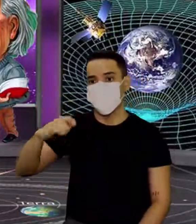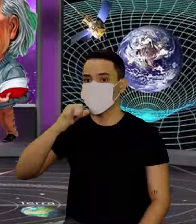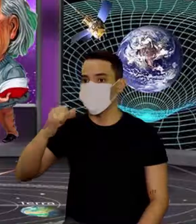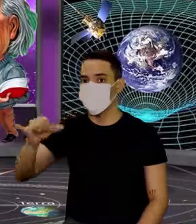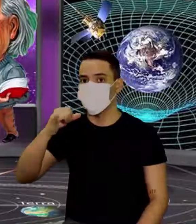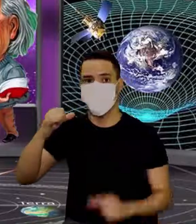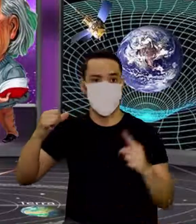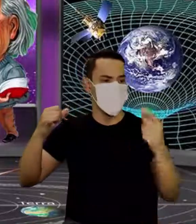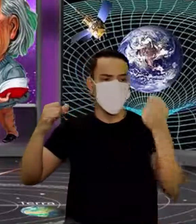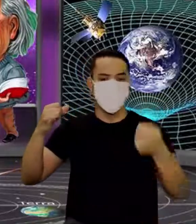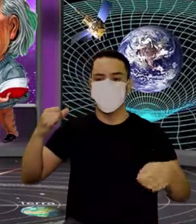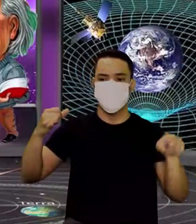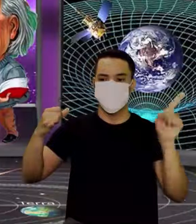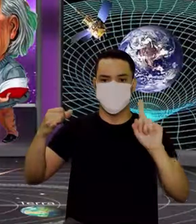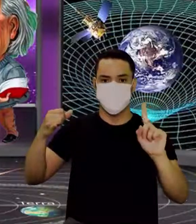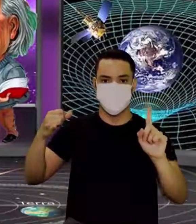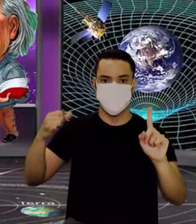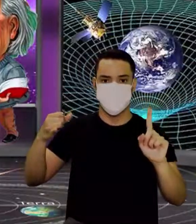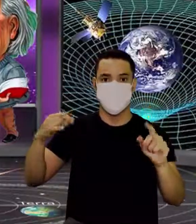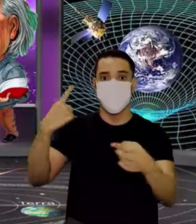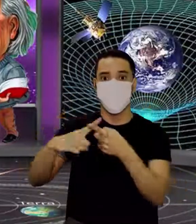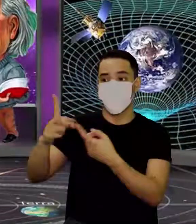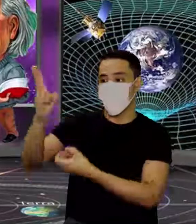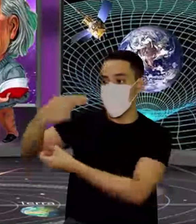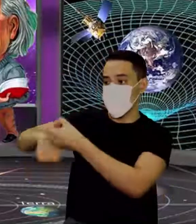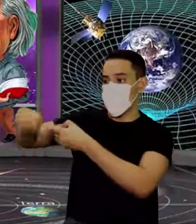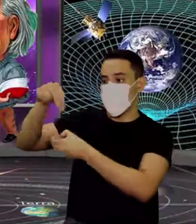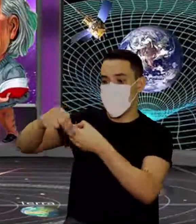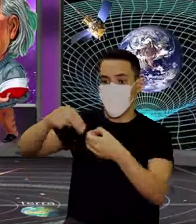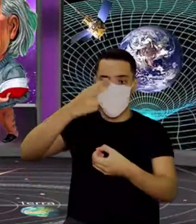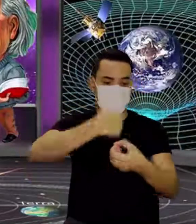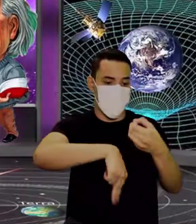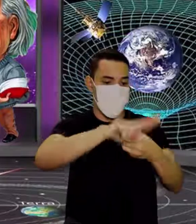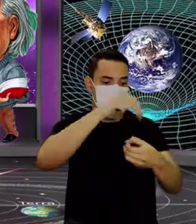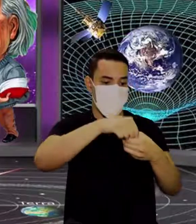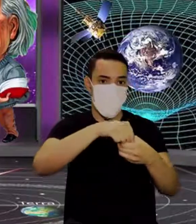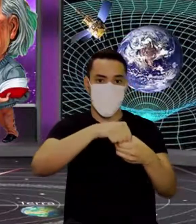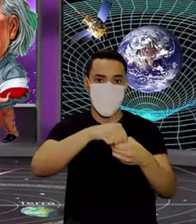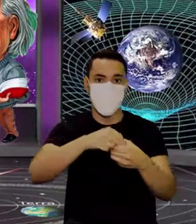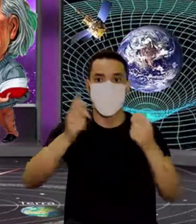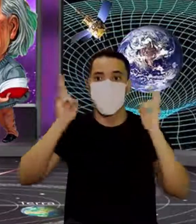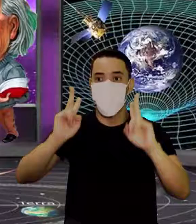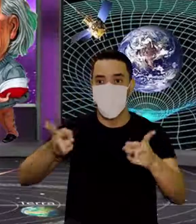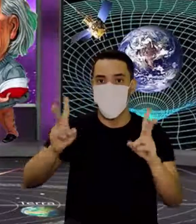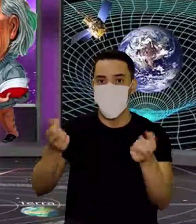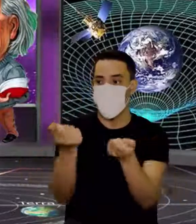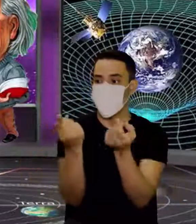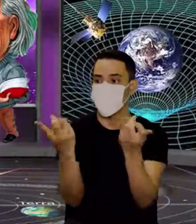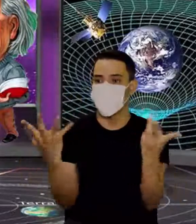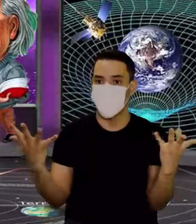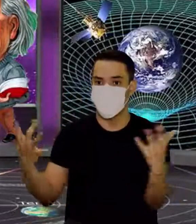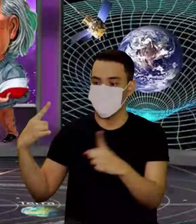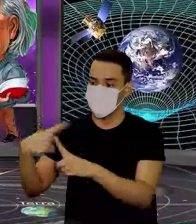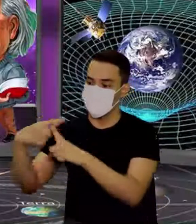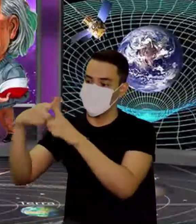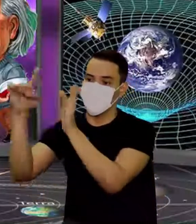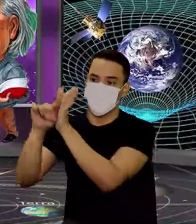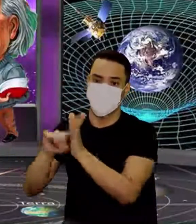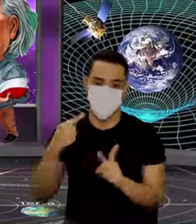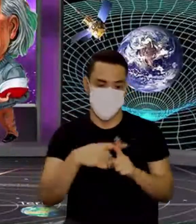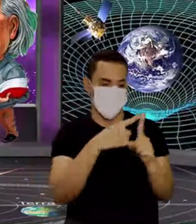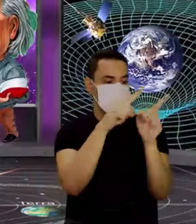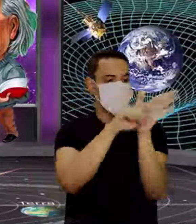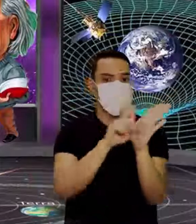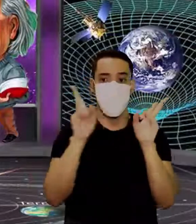Você não vai conseguir carregar dois corpos neutros, né? Neutro você sabe que tem a mesma quantidade de carga positiva e de carga